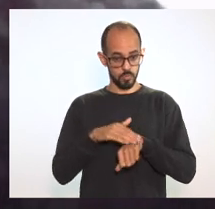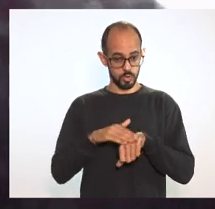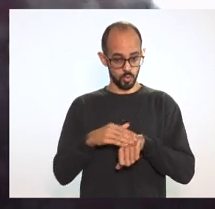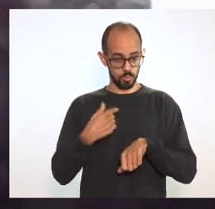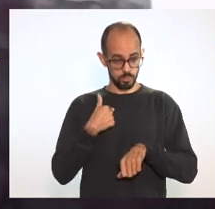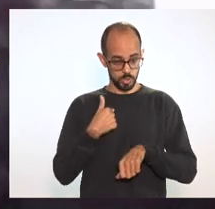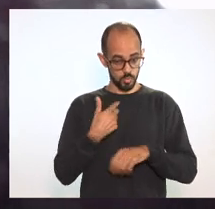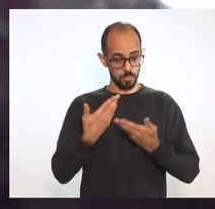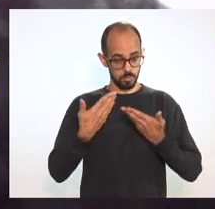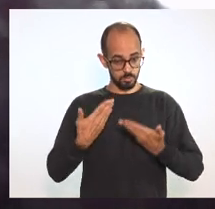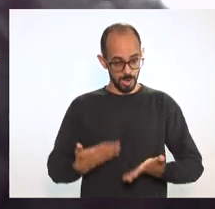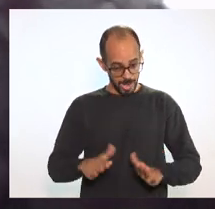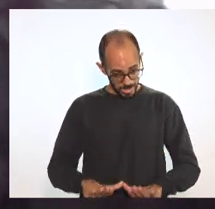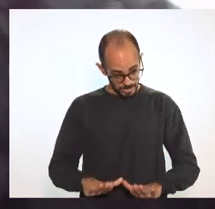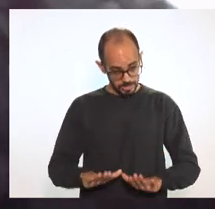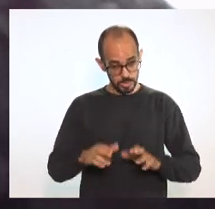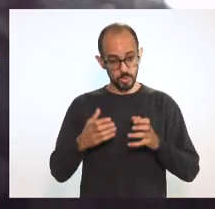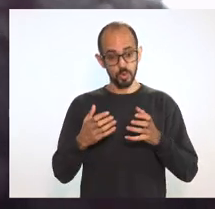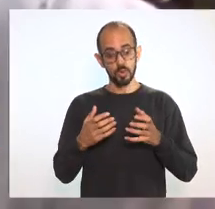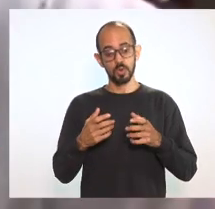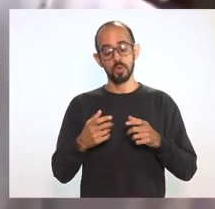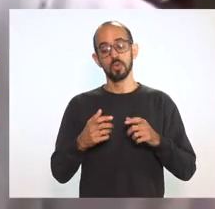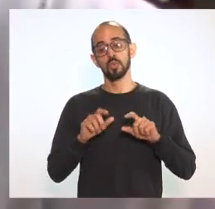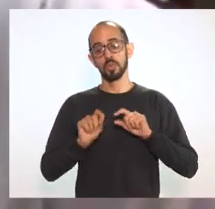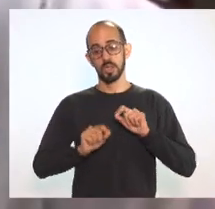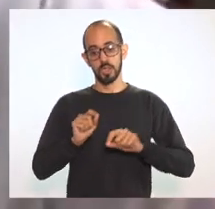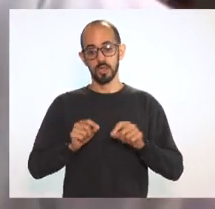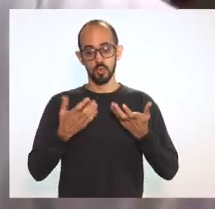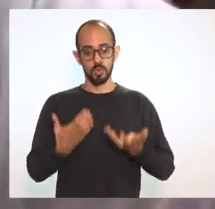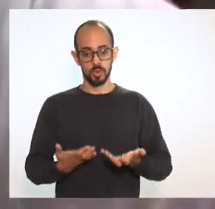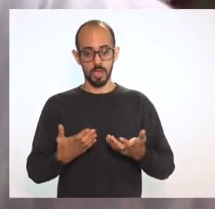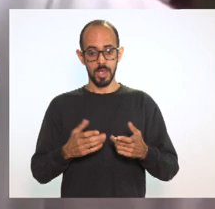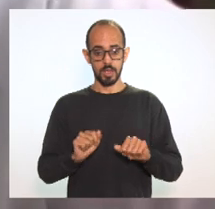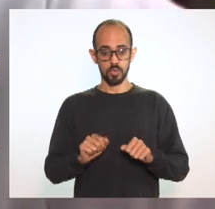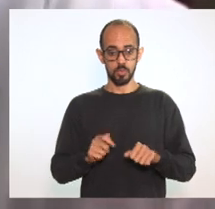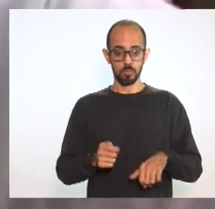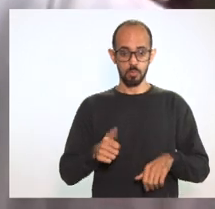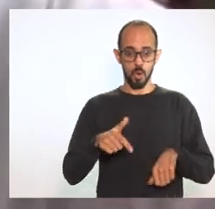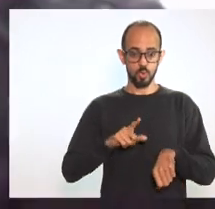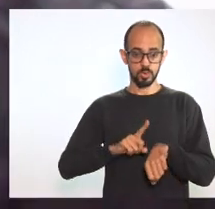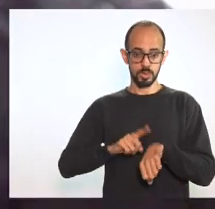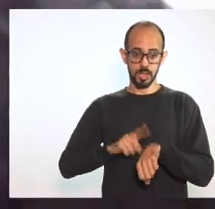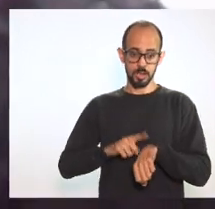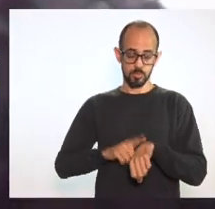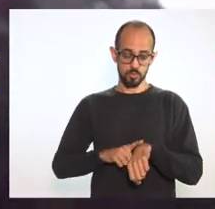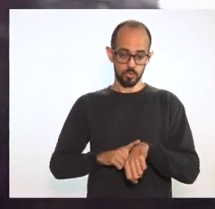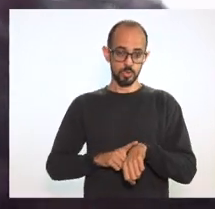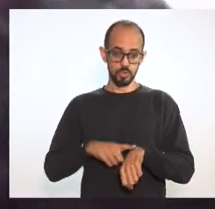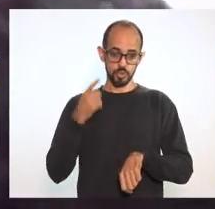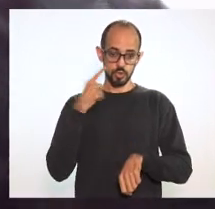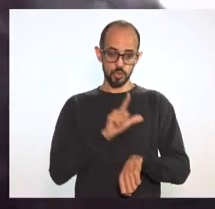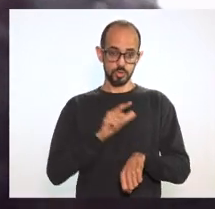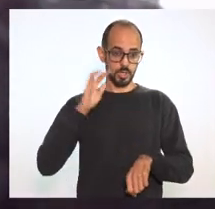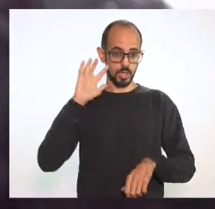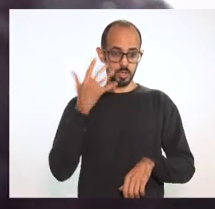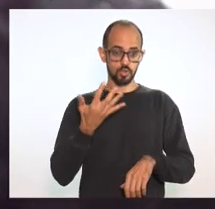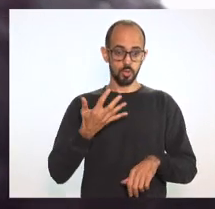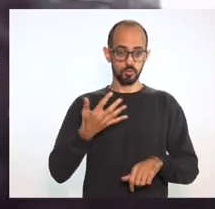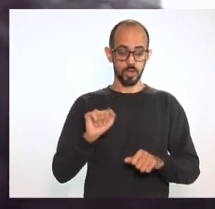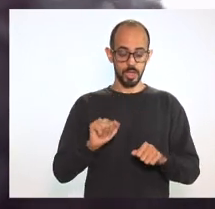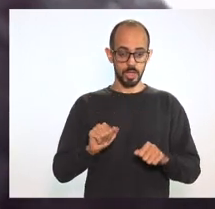quero só que esse, que pelo menos em pouco tempo, tempo mais curto, que a gente possa estar resolvendo isso aí para que a